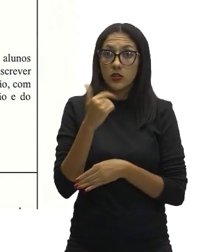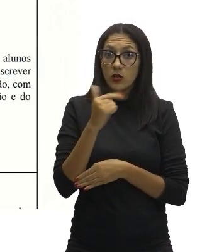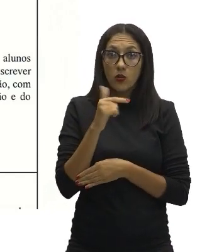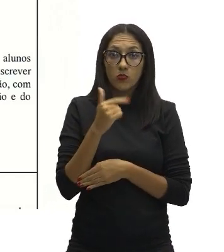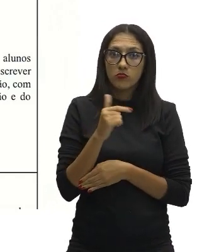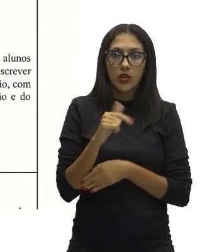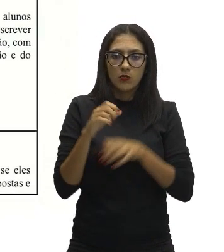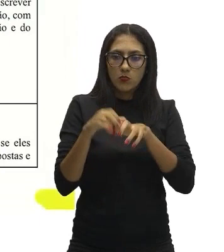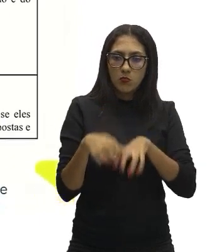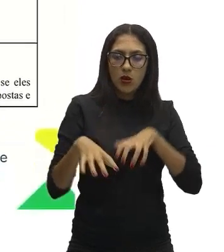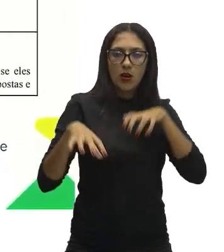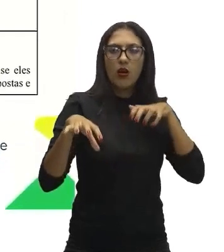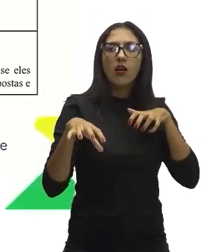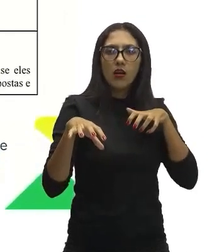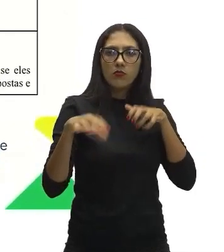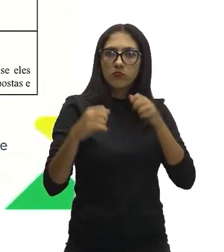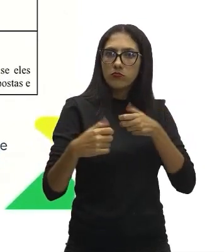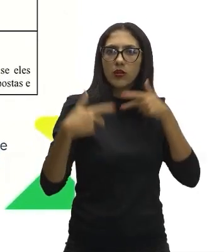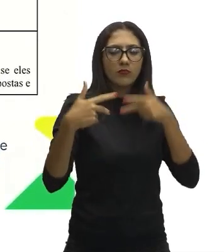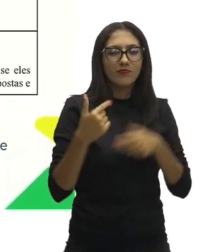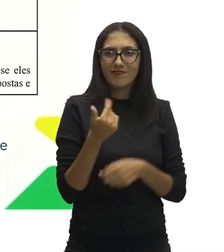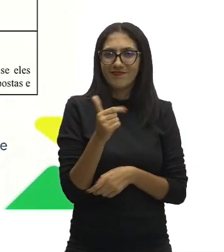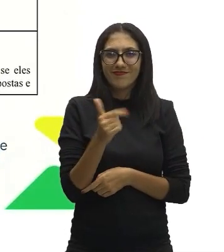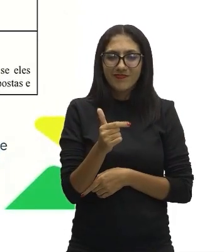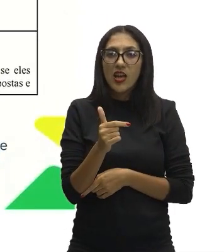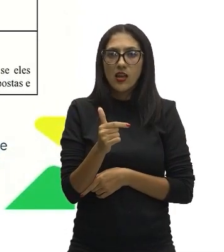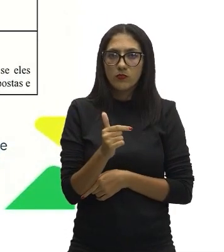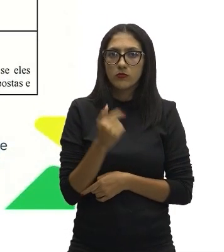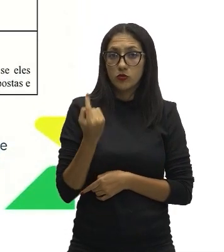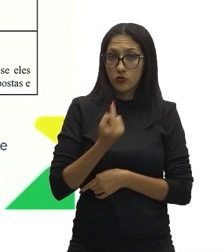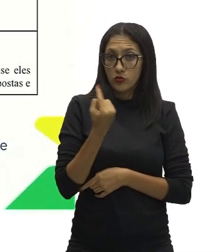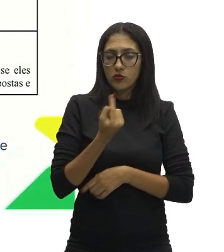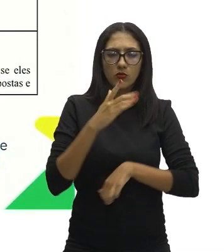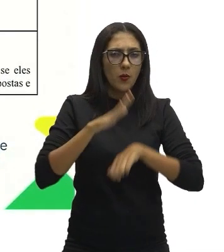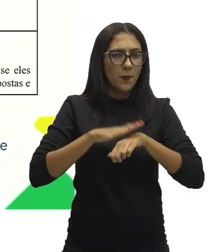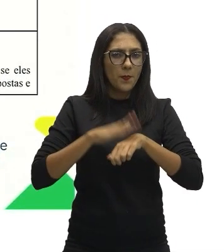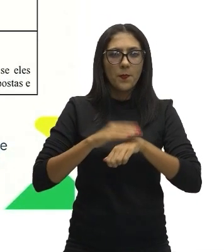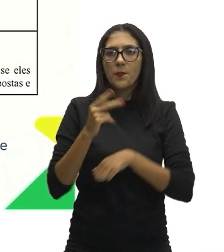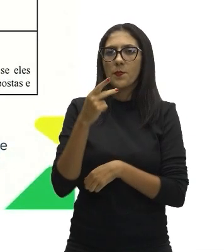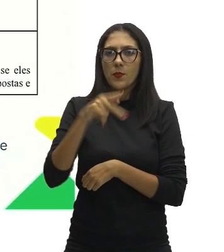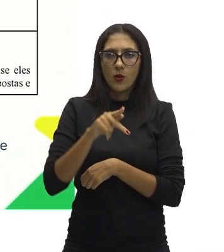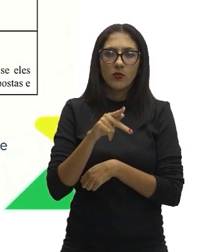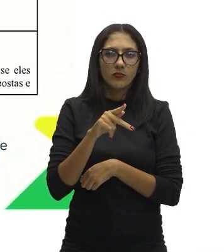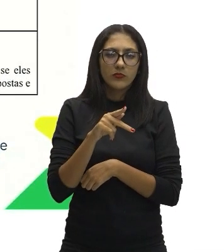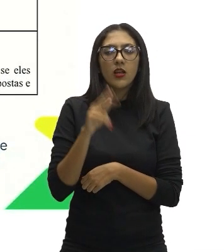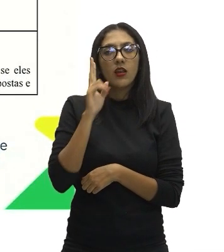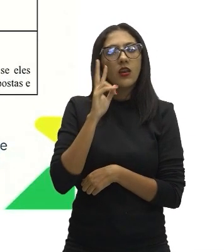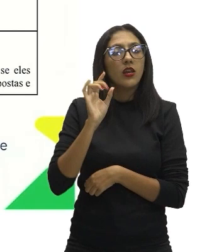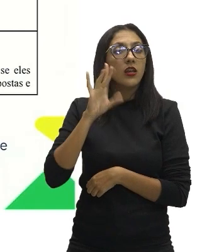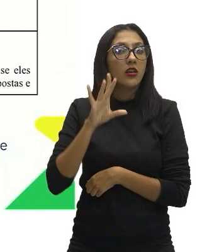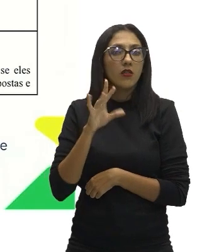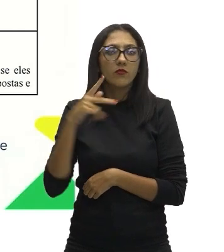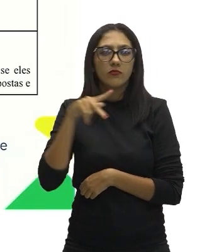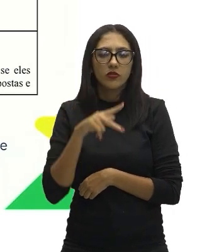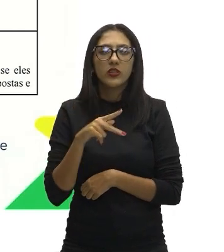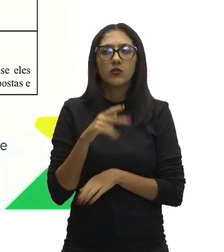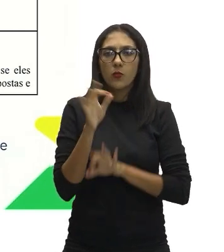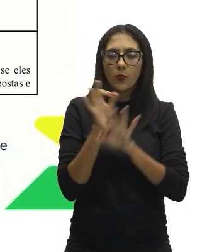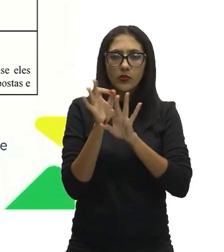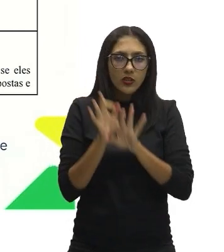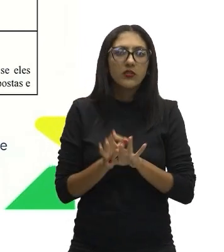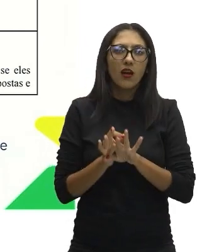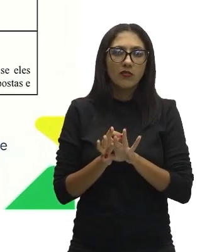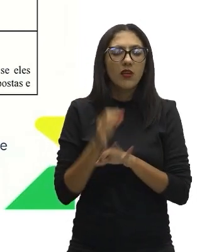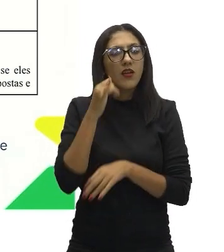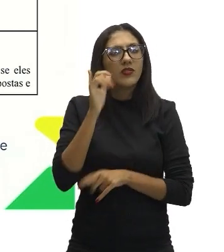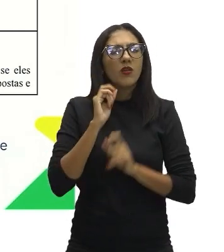né? Exatamente, então é muito importante o professor... É mais importante ainda que o professor consulte, né, esse plano e não fique só com as